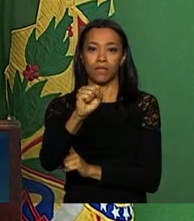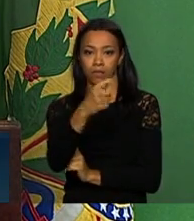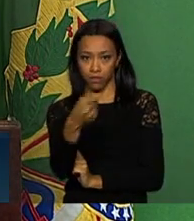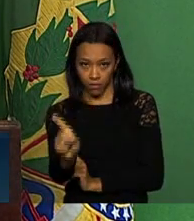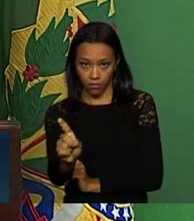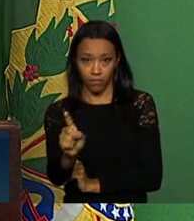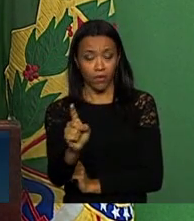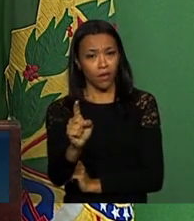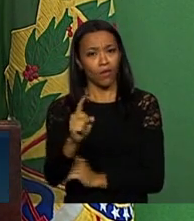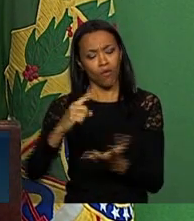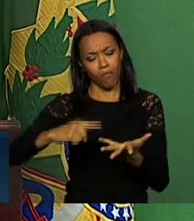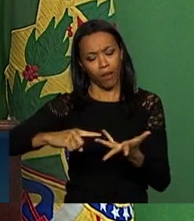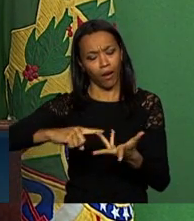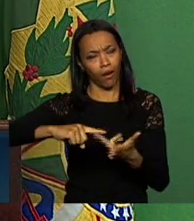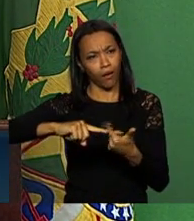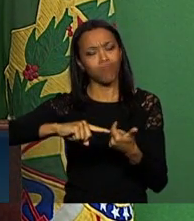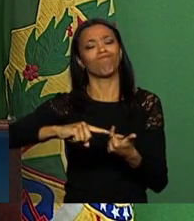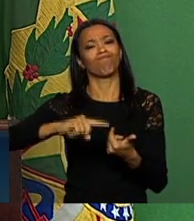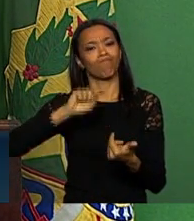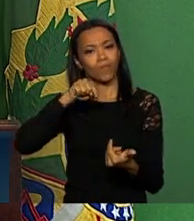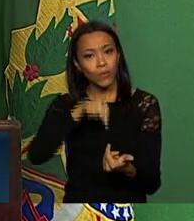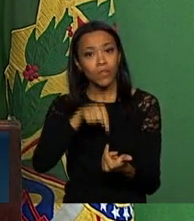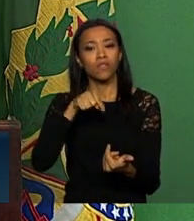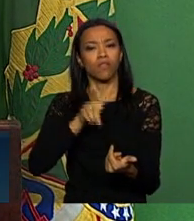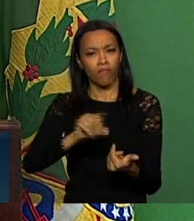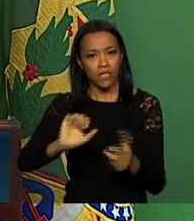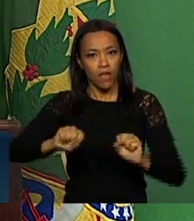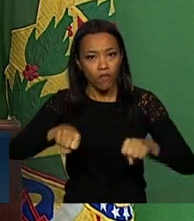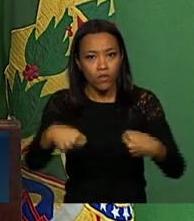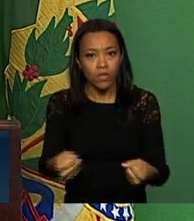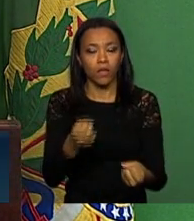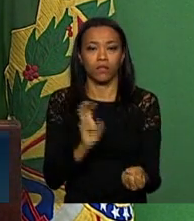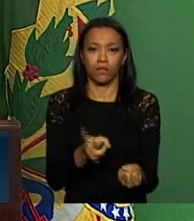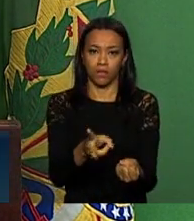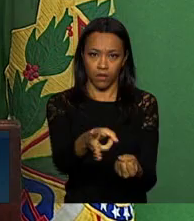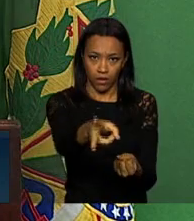que terão de ser reforçadas permanentemente